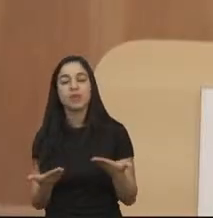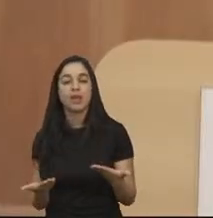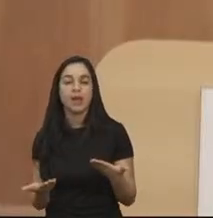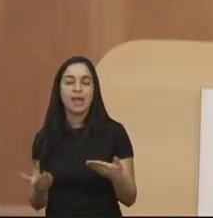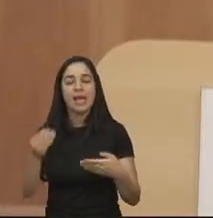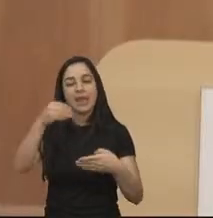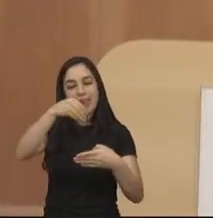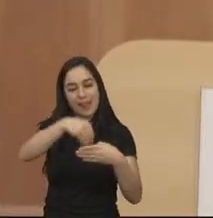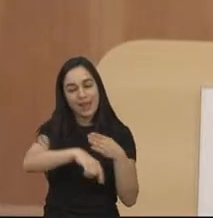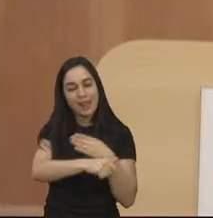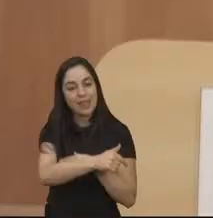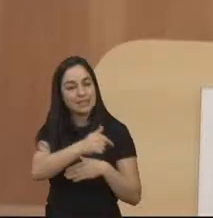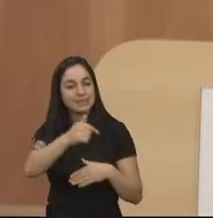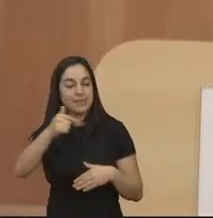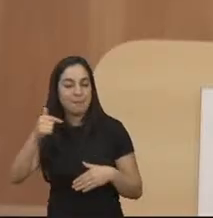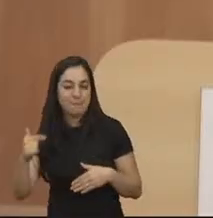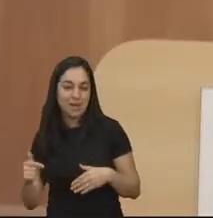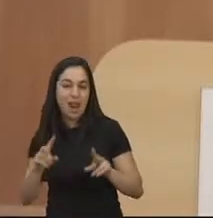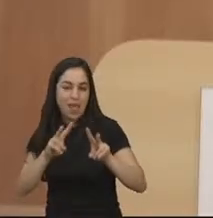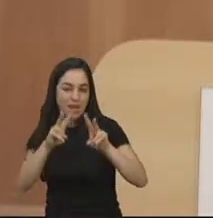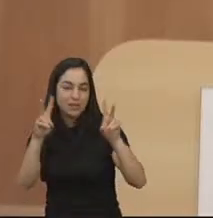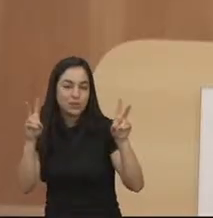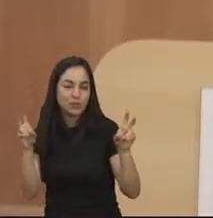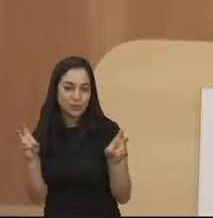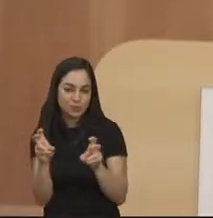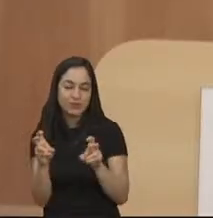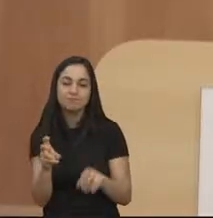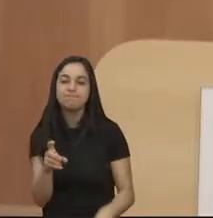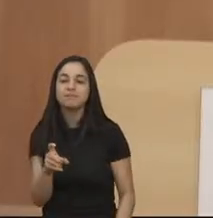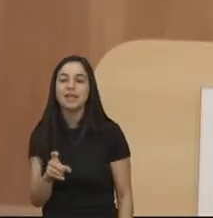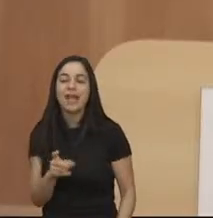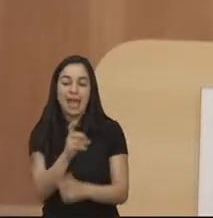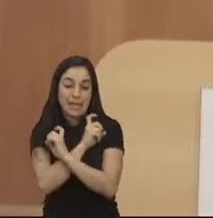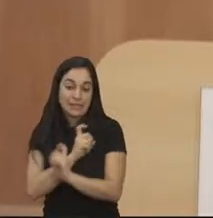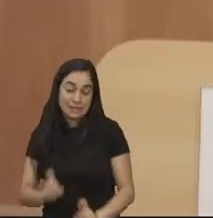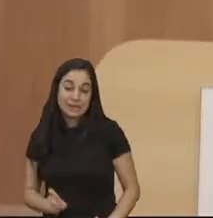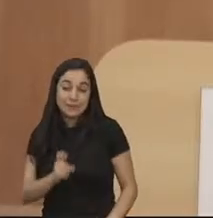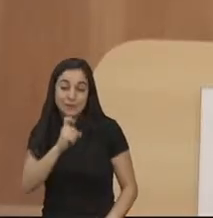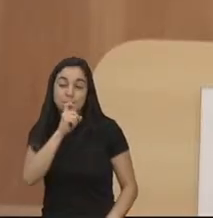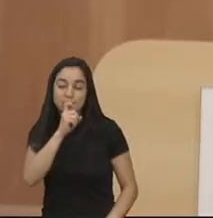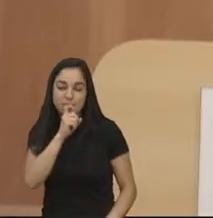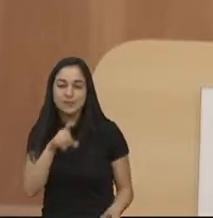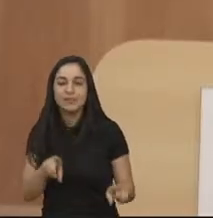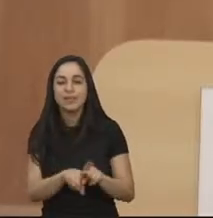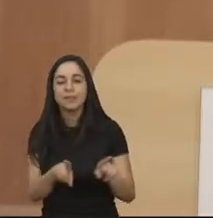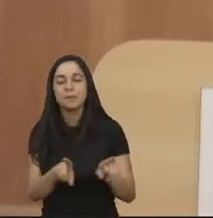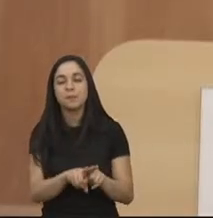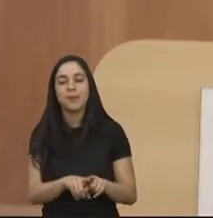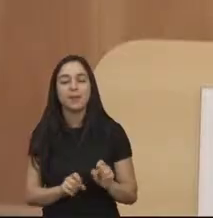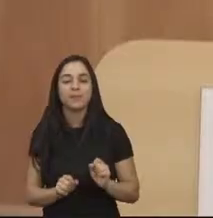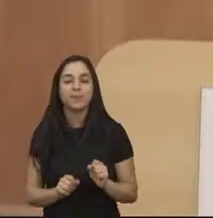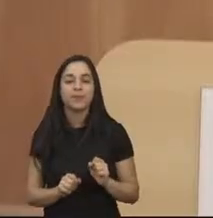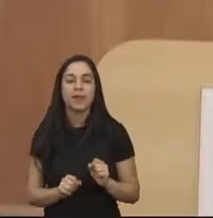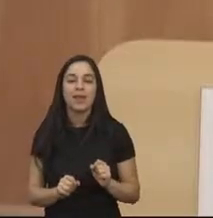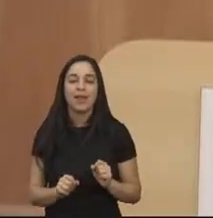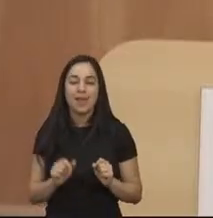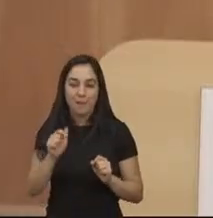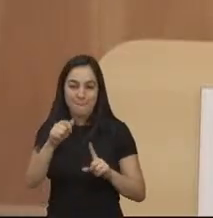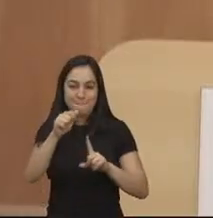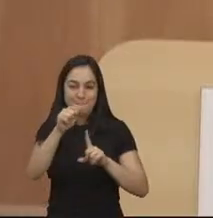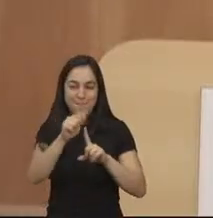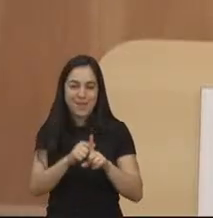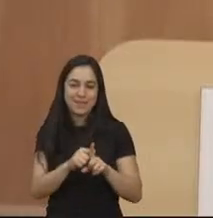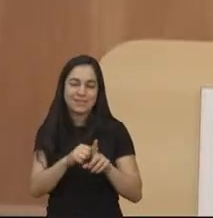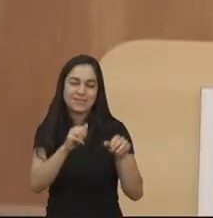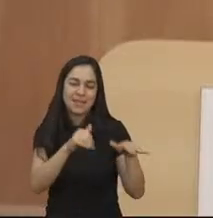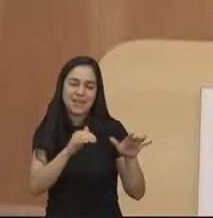Nacional do Trânsito e também fechar com chave de ouro o mês de setembro, e valorizar um trabalho que já se